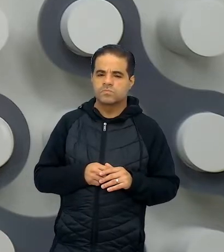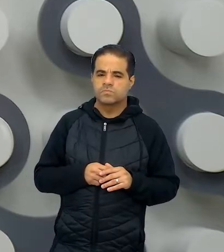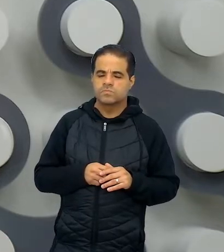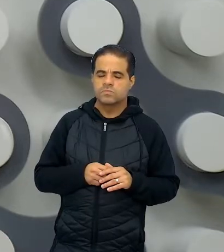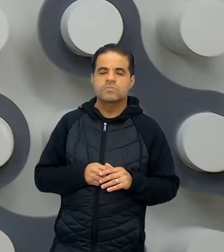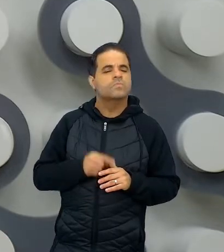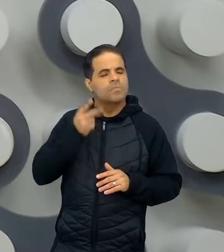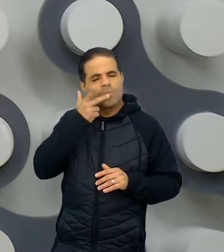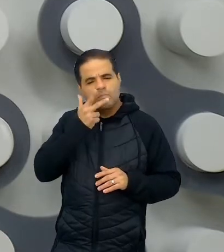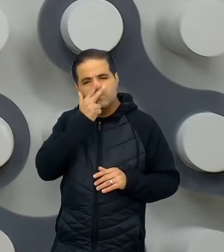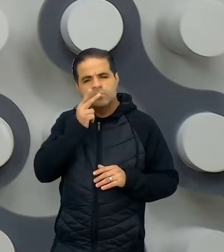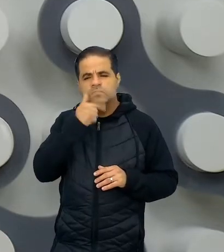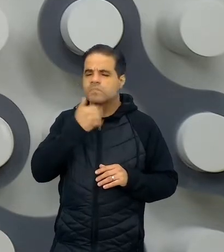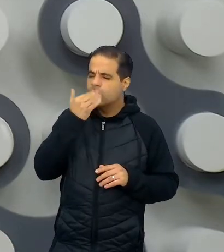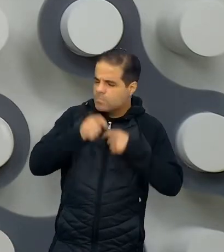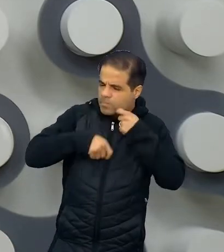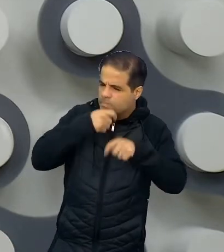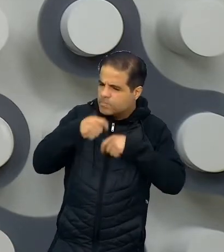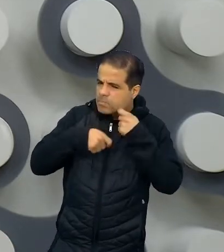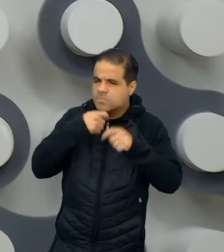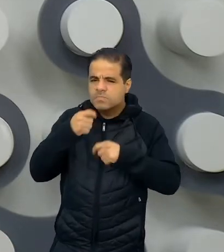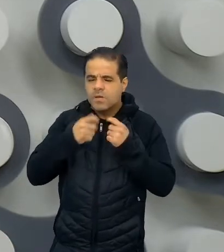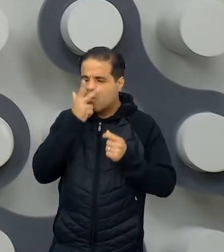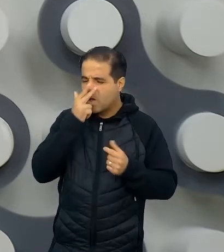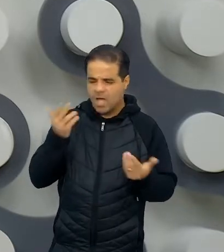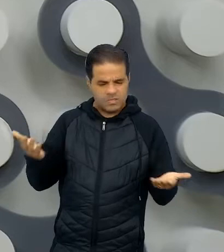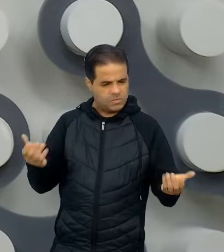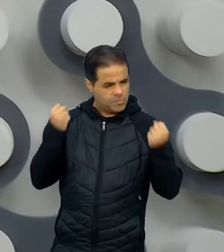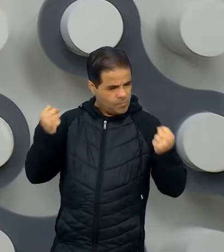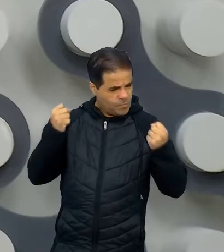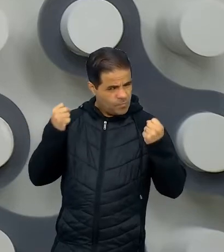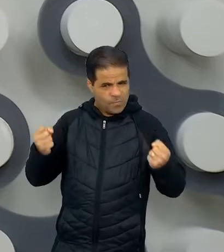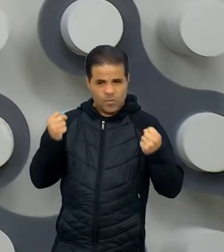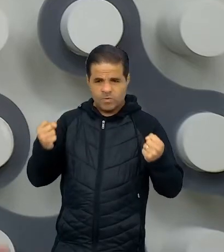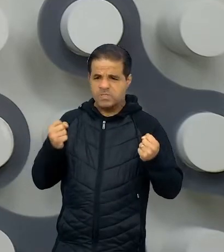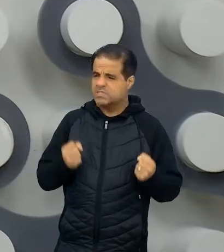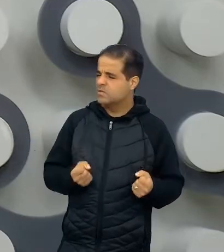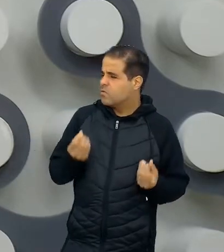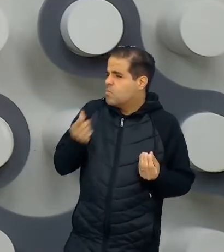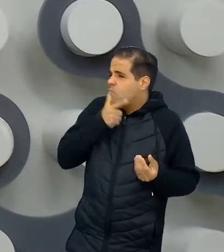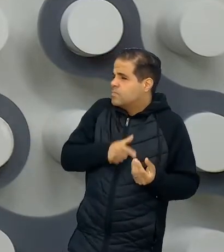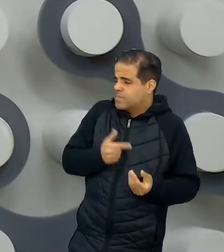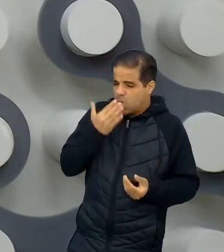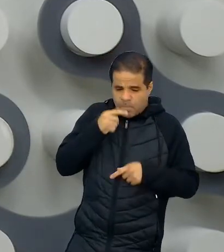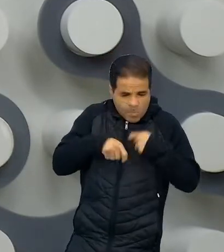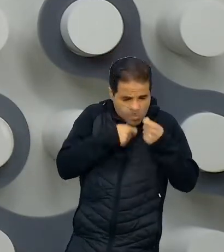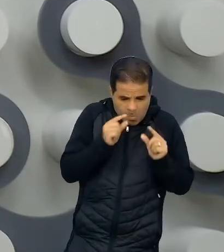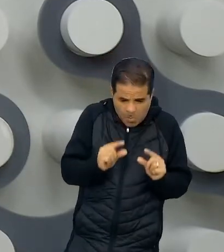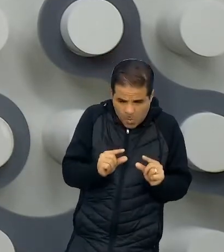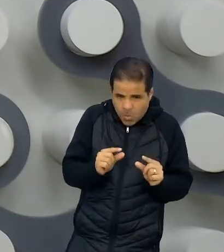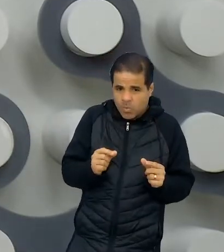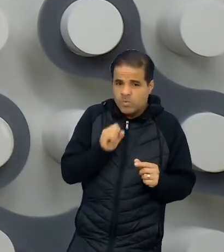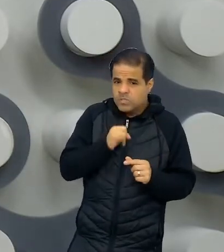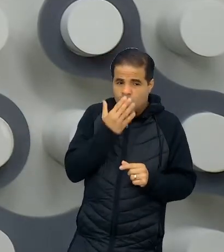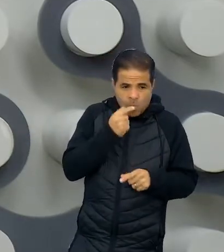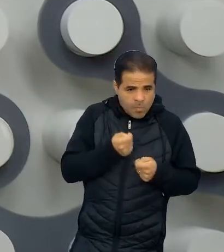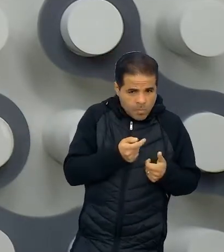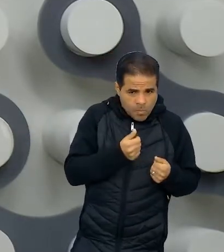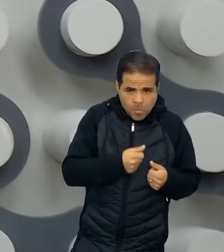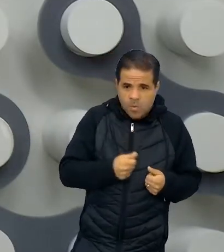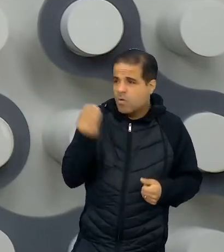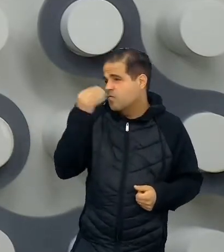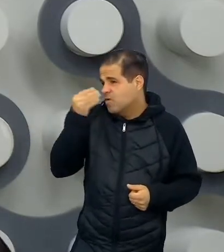muito difícil manter aquela força toda comendo pouco. Porque se eu como pouco, eu